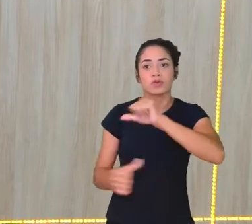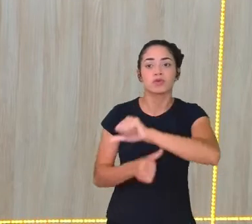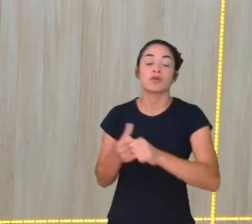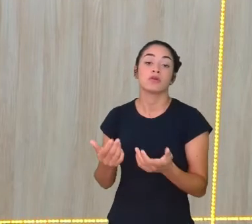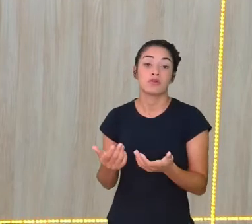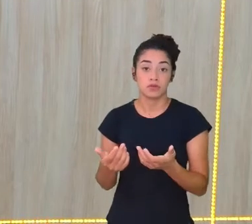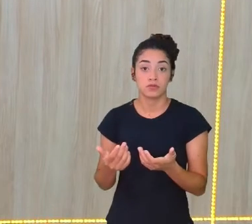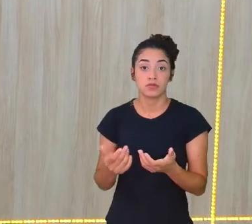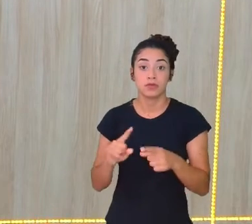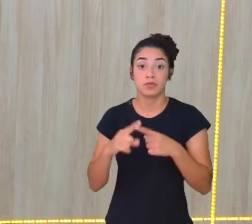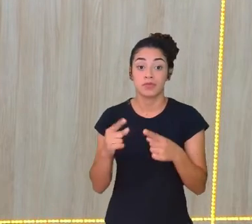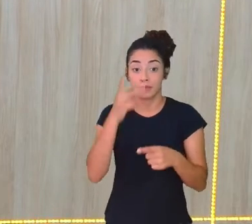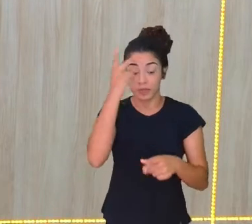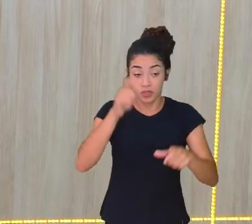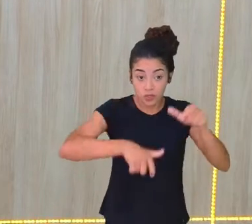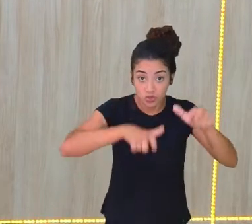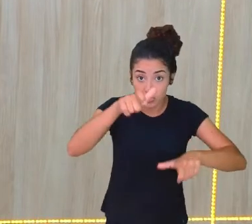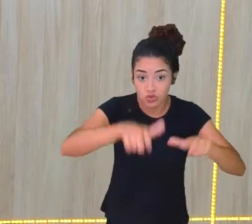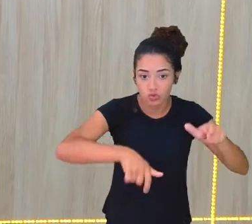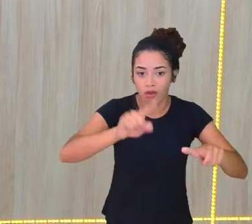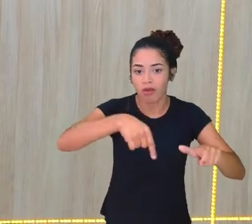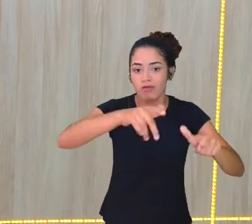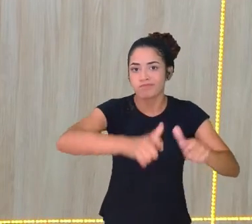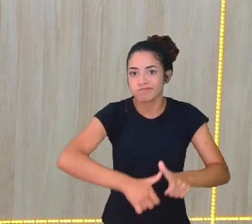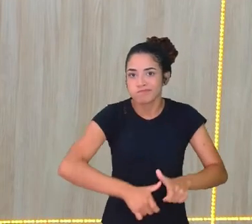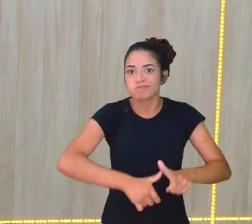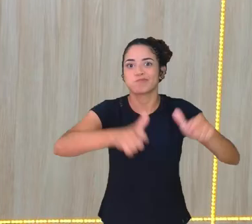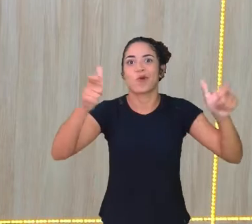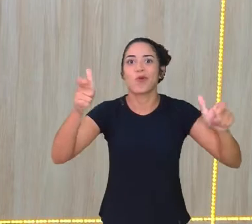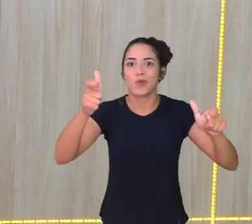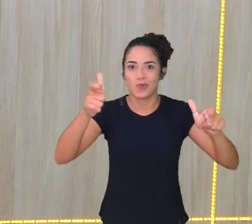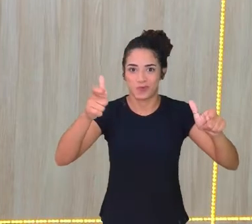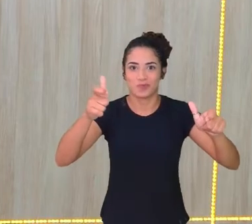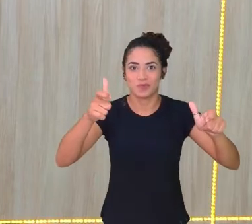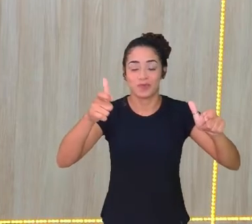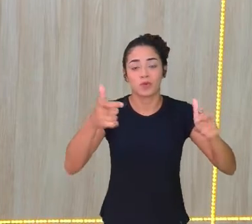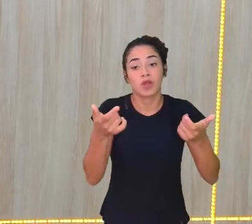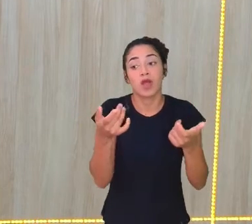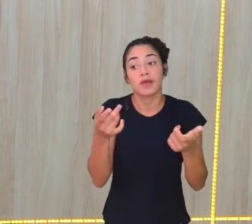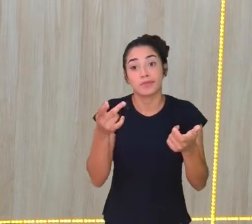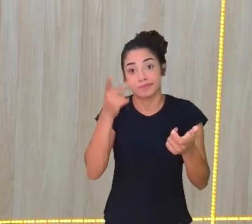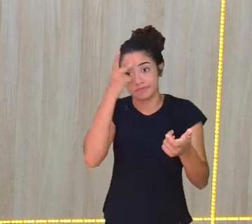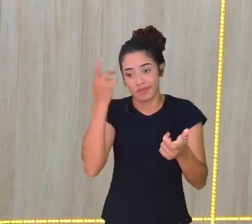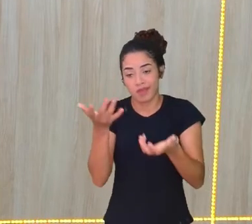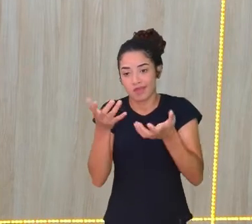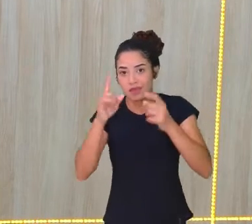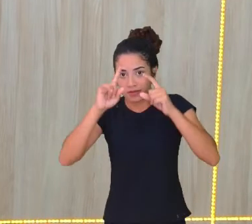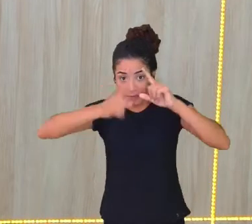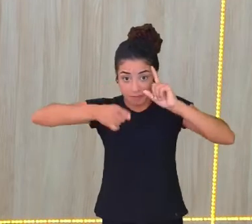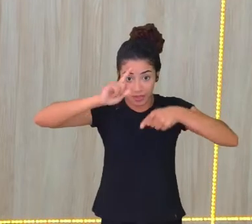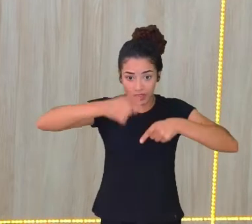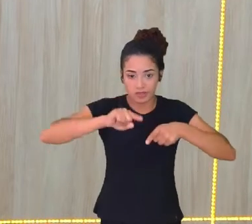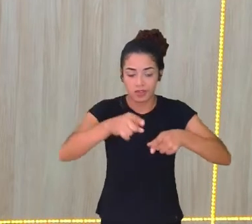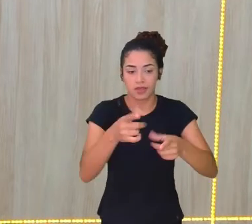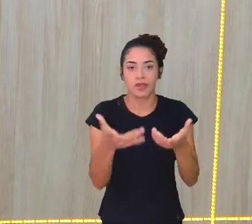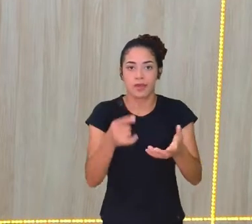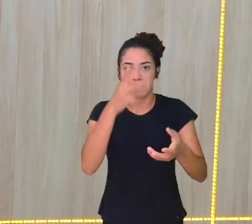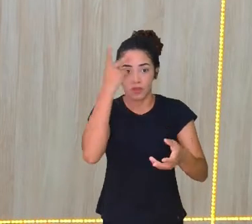esse pessoal que começou a se inquietar era a maioria. Então, para acalmar os ânimos dessa